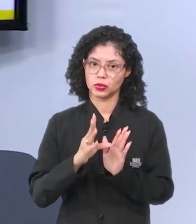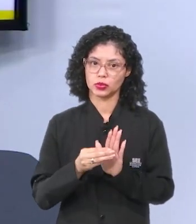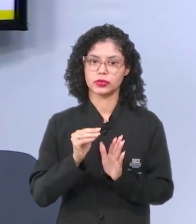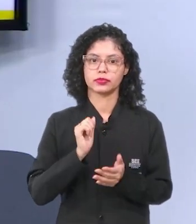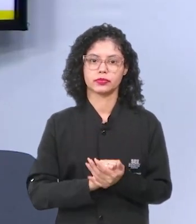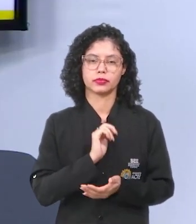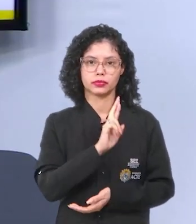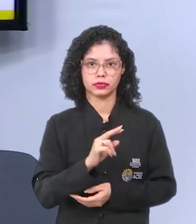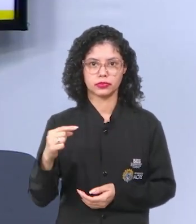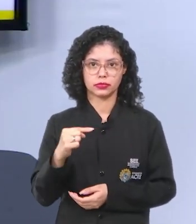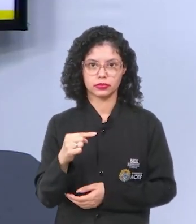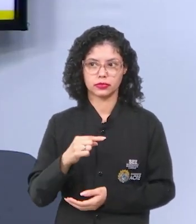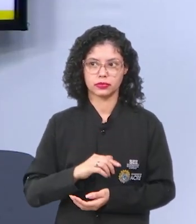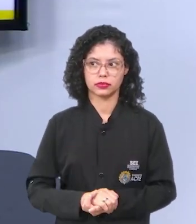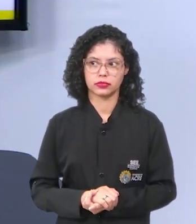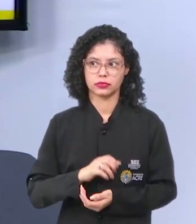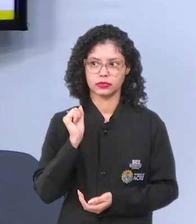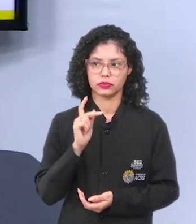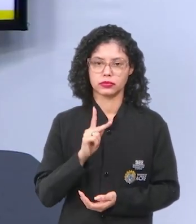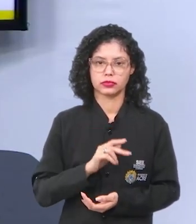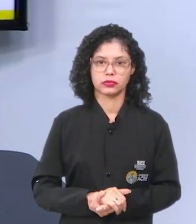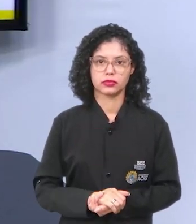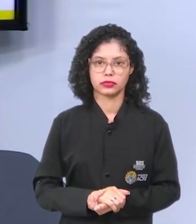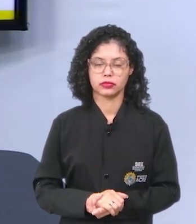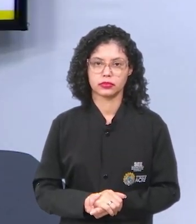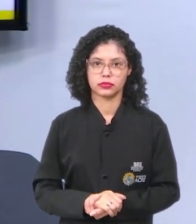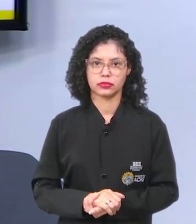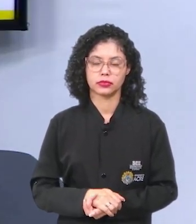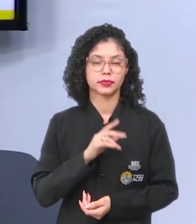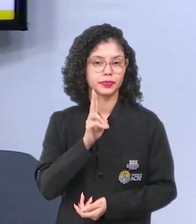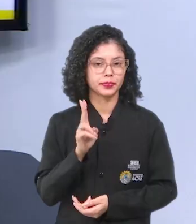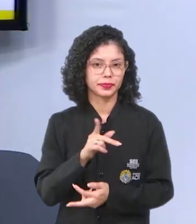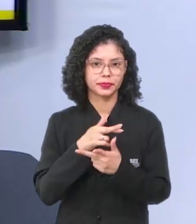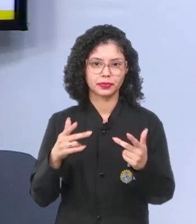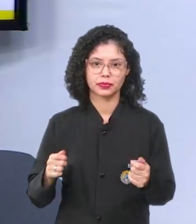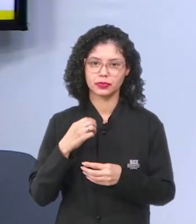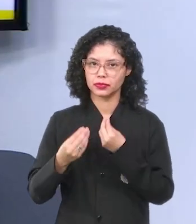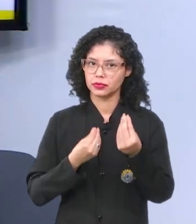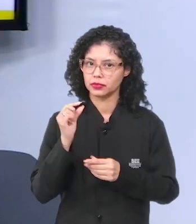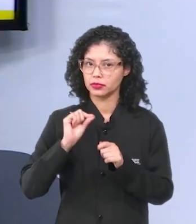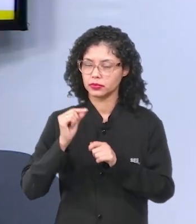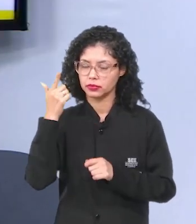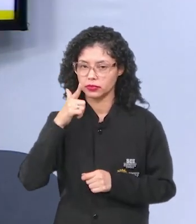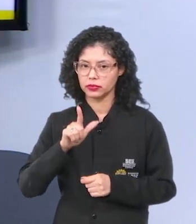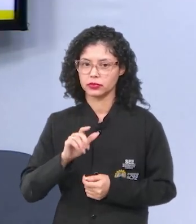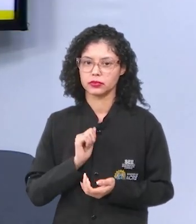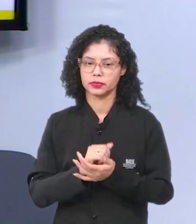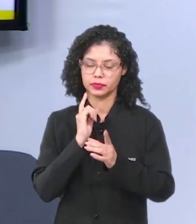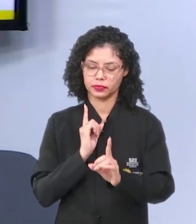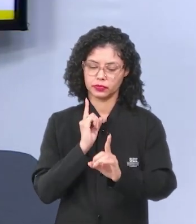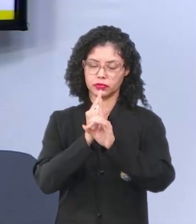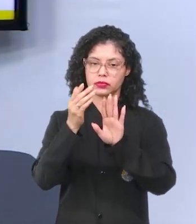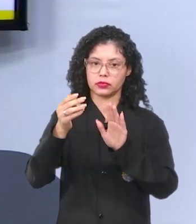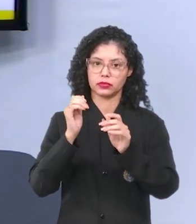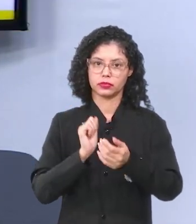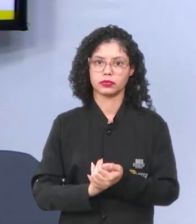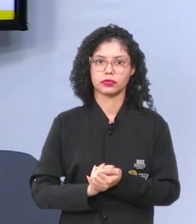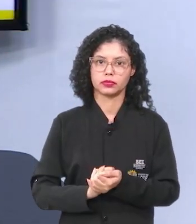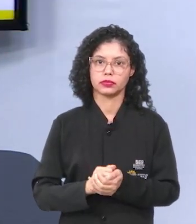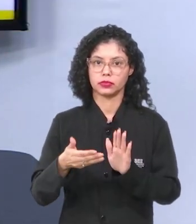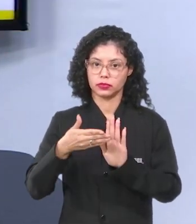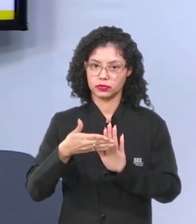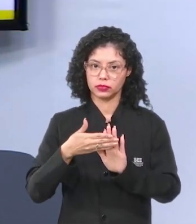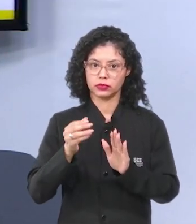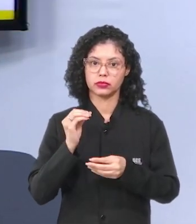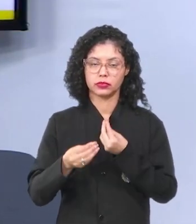Rzão, traço. Tá certo? Então, a mesma coisa aqui. Então, como é que a gente consegue encontrar as proporções? Faz aquela